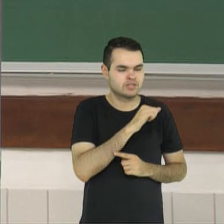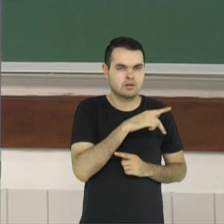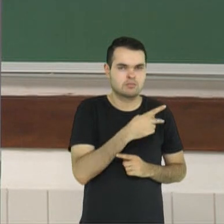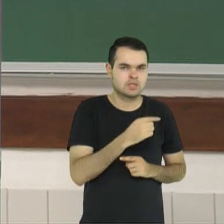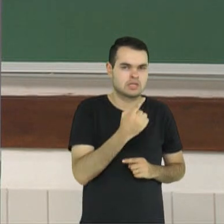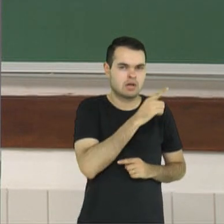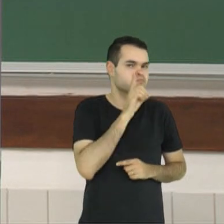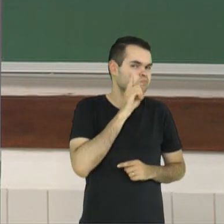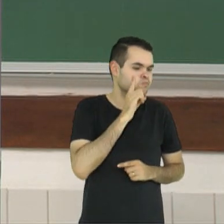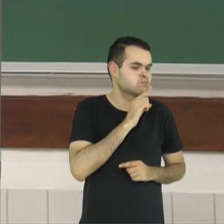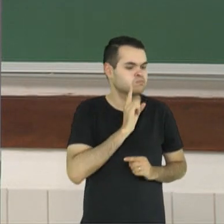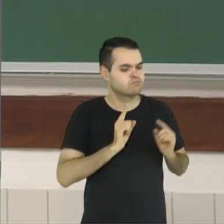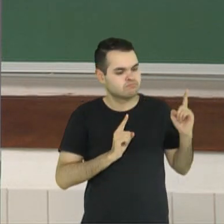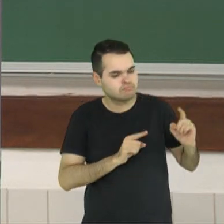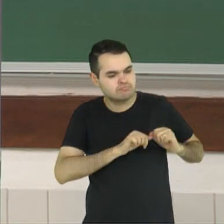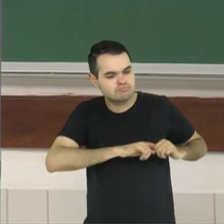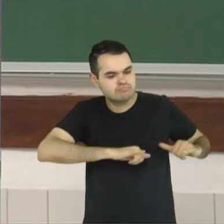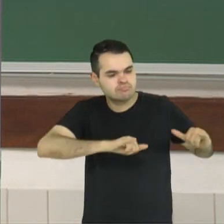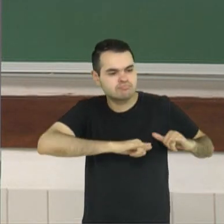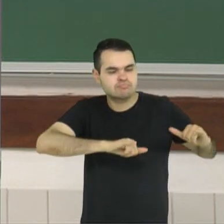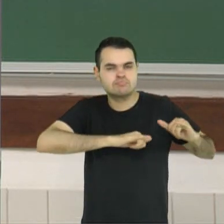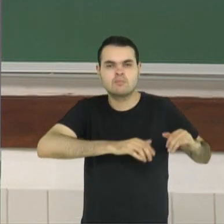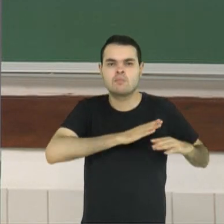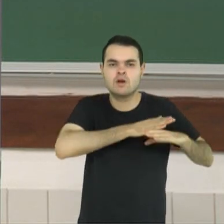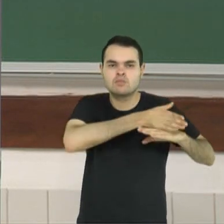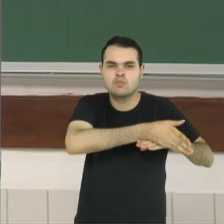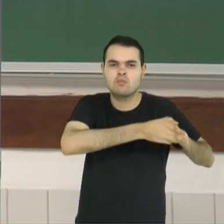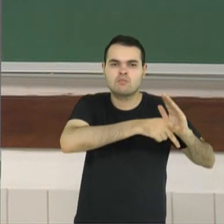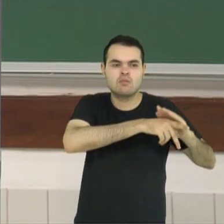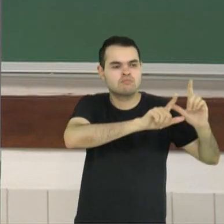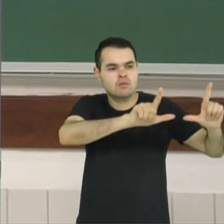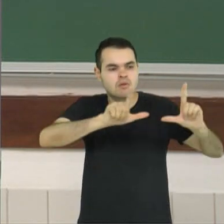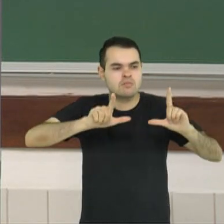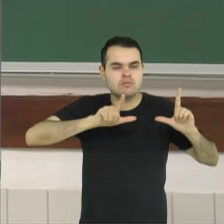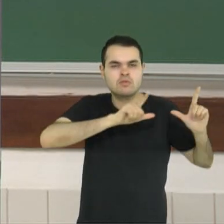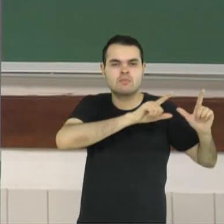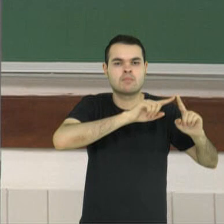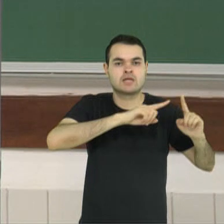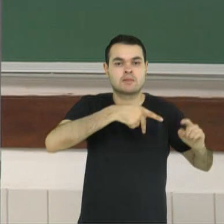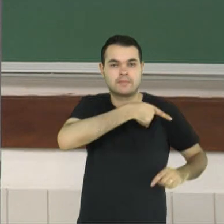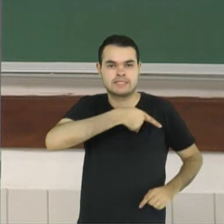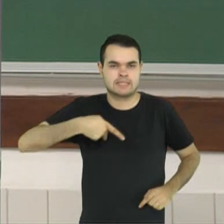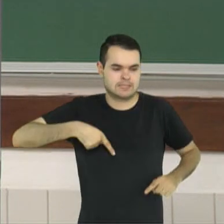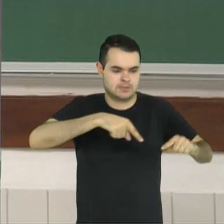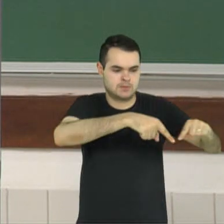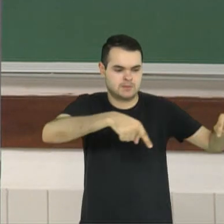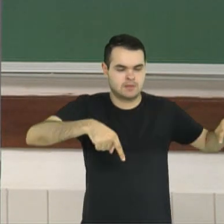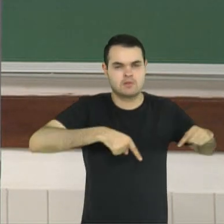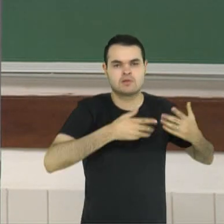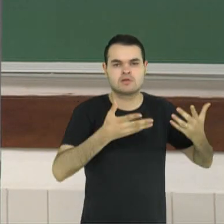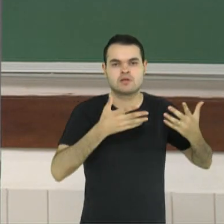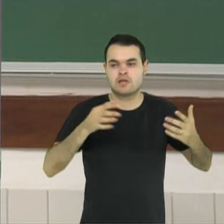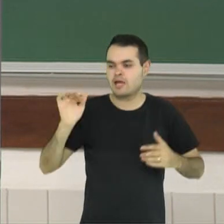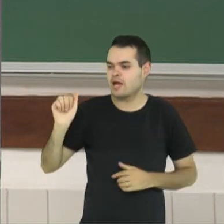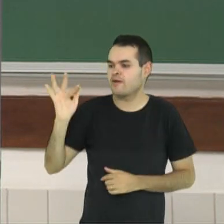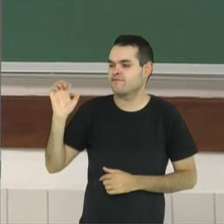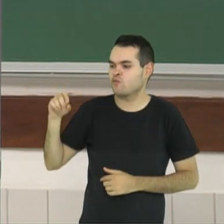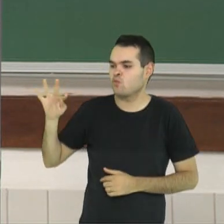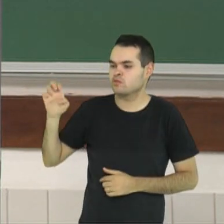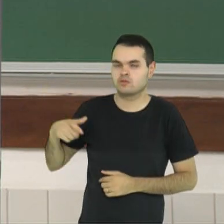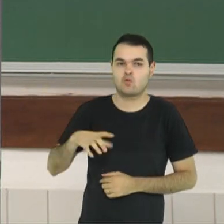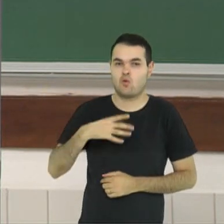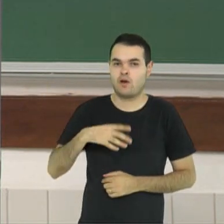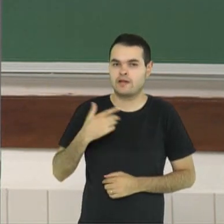e já conseguiu entrar no meio artístico, e ele participou do Salão dos Independentes. Só que ele era presidente do salão e ele queria colocar a obra fonte. Ele não